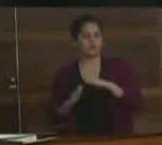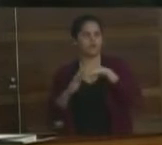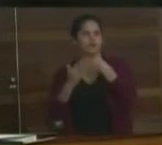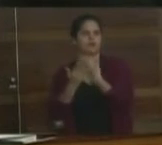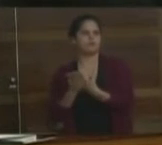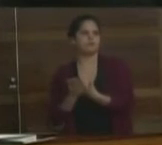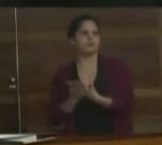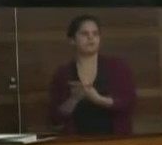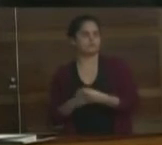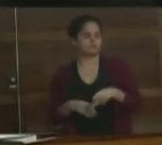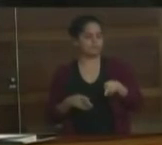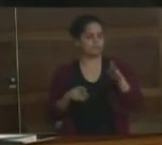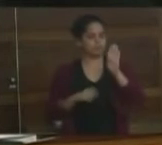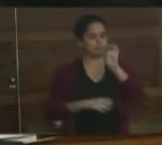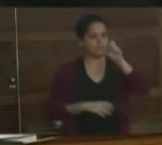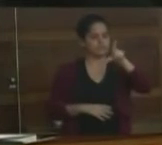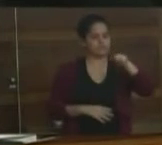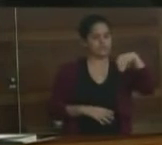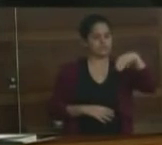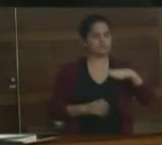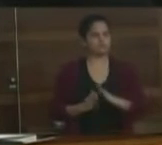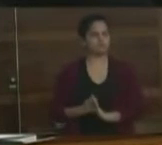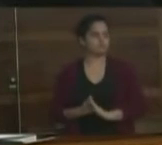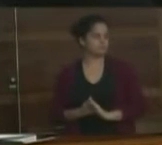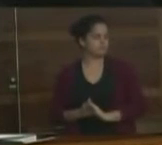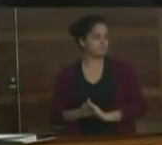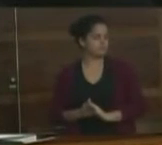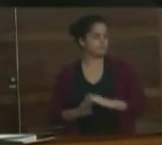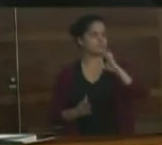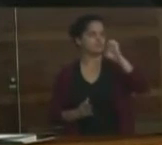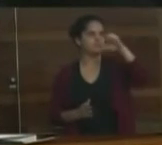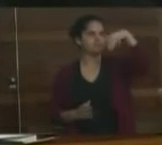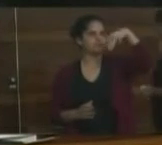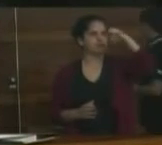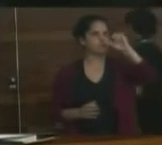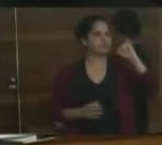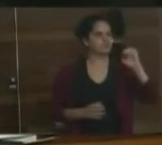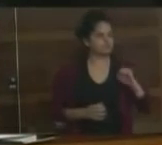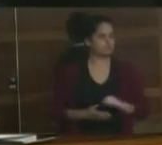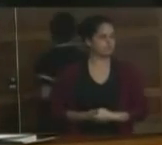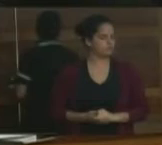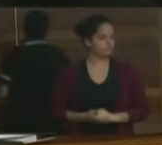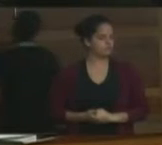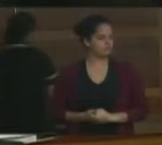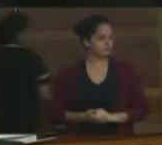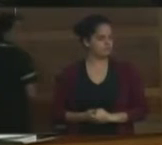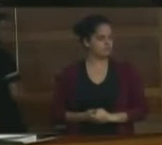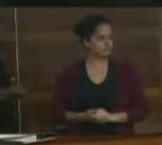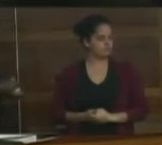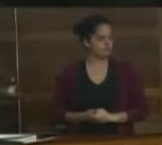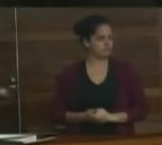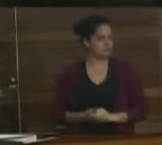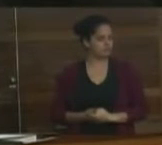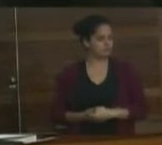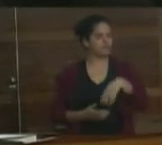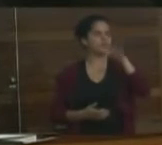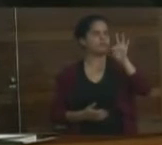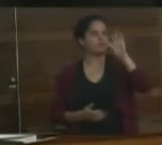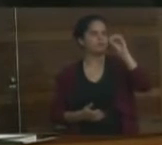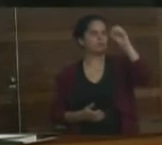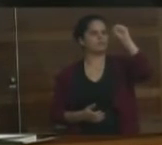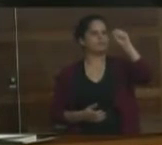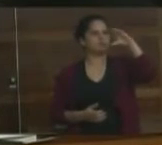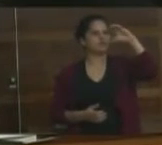belém telhado do cederj escola municipal no apb que esse mês ser de lousada escola municipal jair toscano de brito